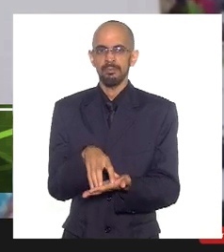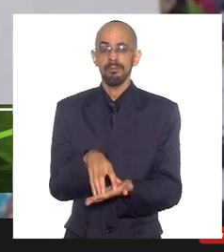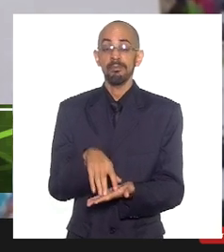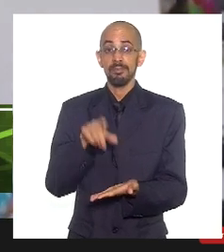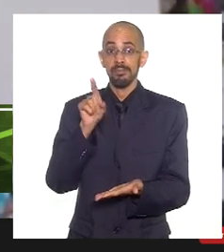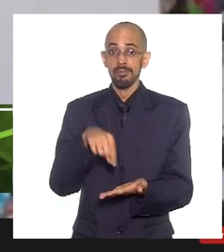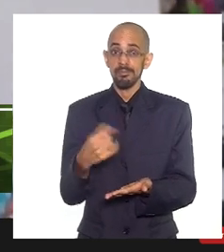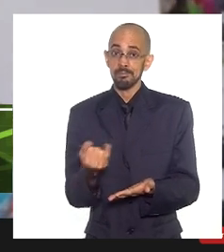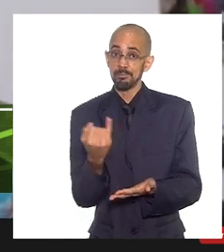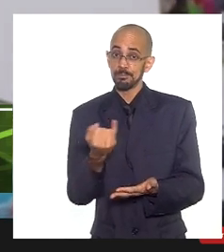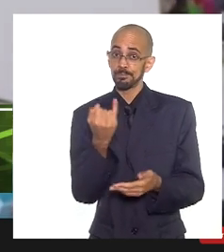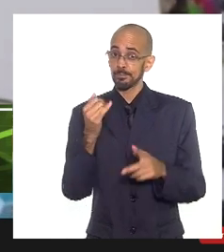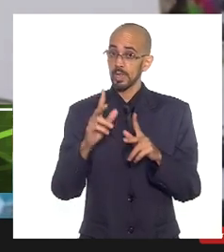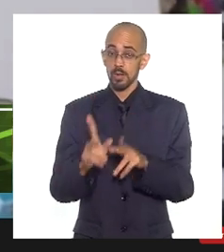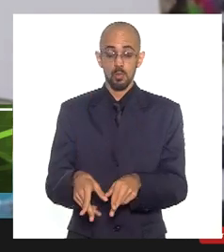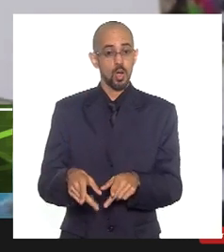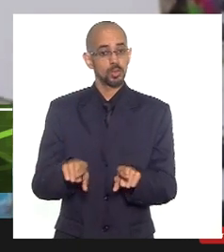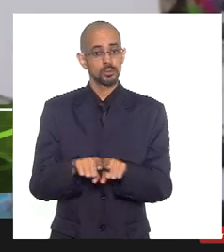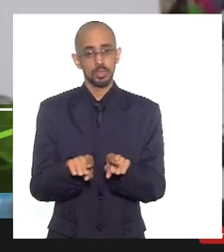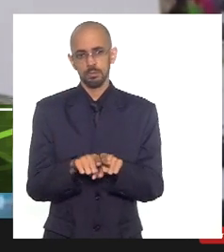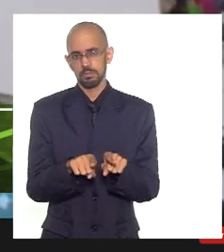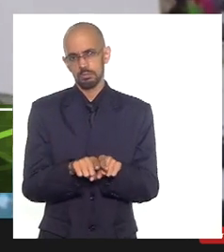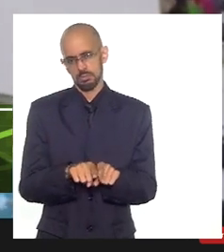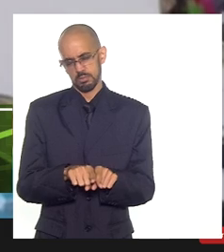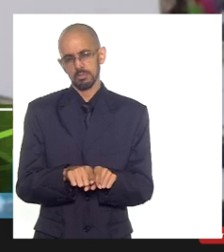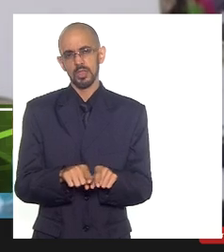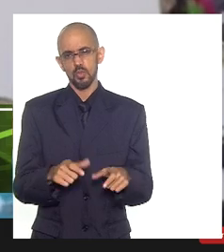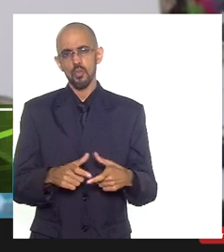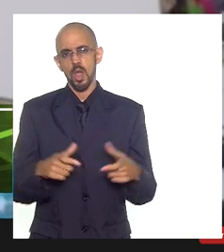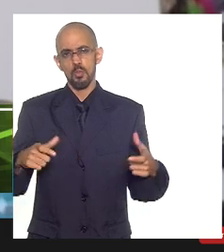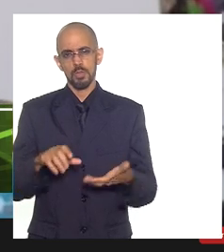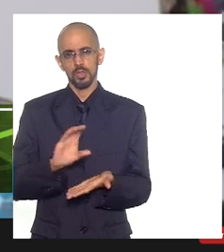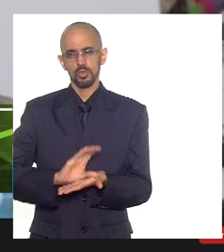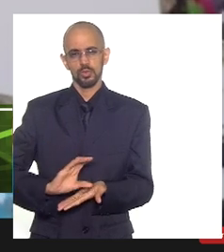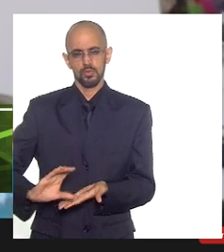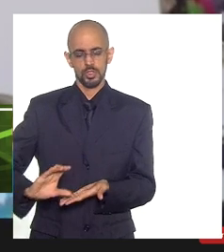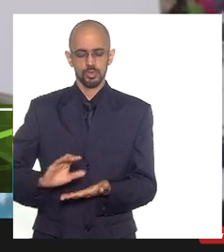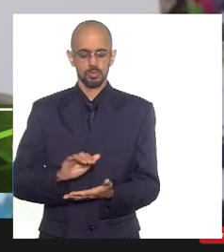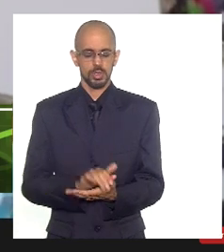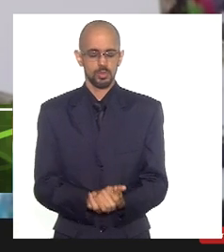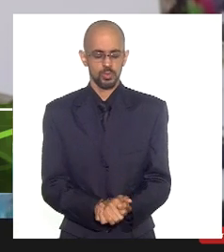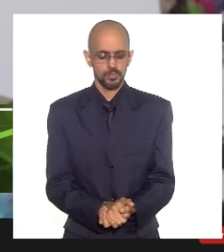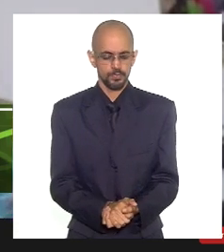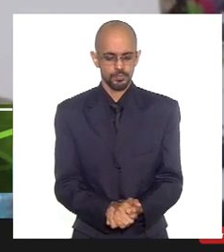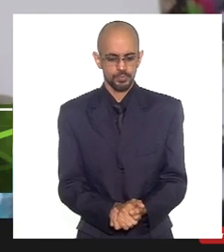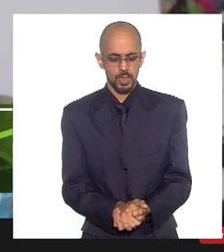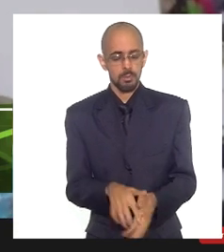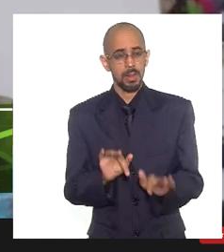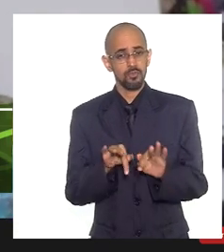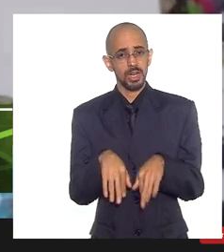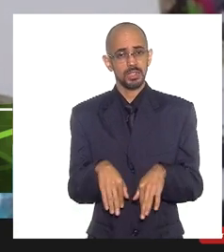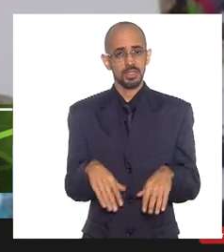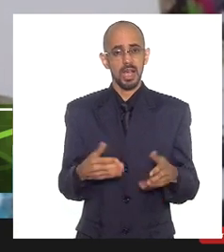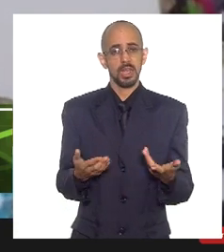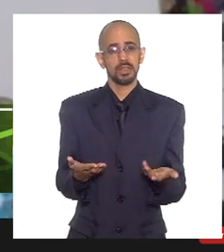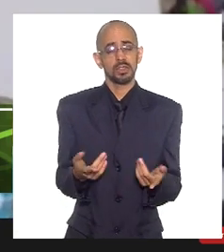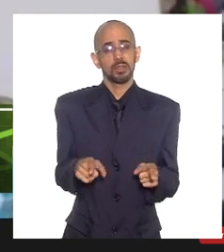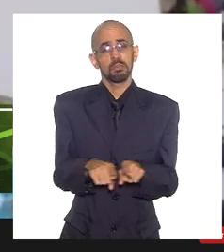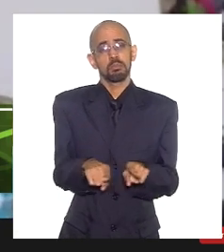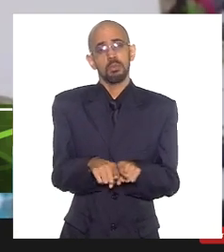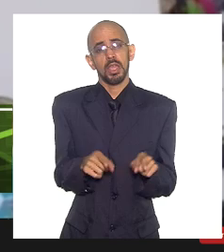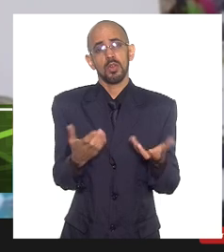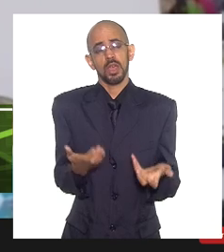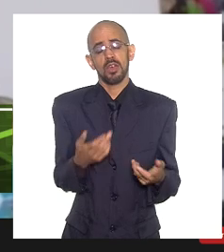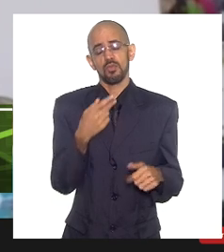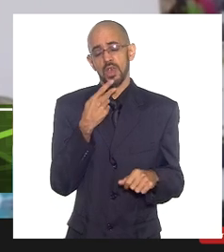fundamental quanto a ampliação do investimento e por fim meu tempo deve estar acabando queria falar sobre uma questão específica o